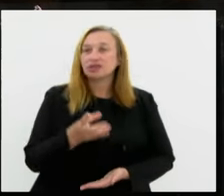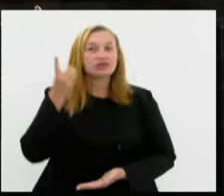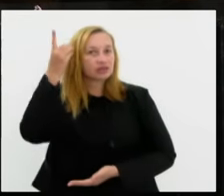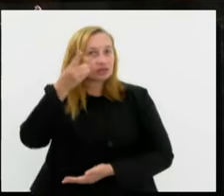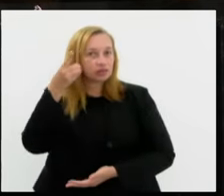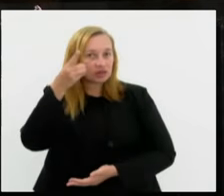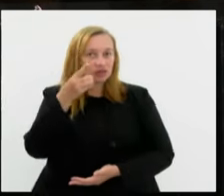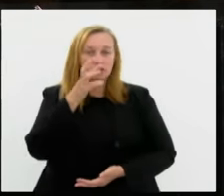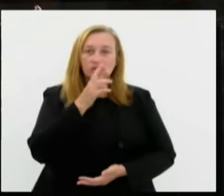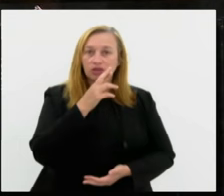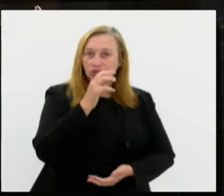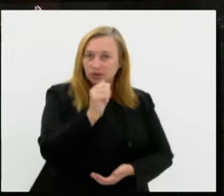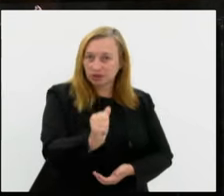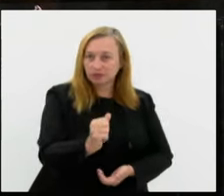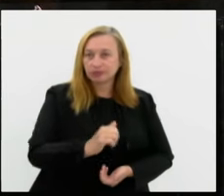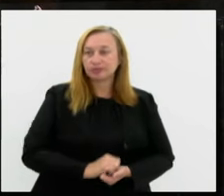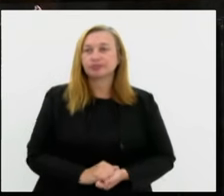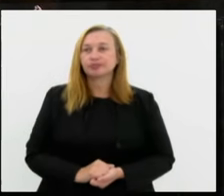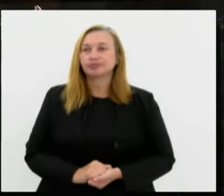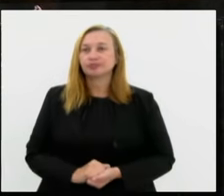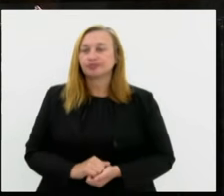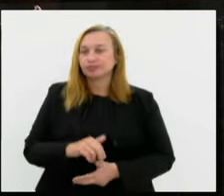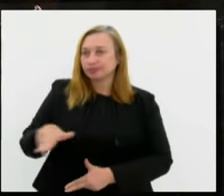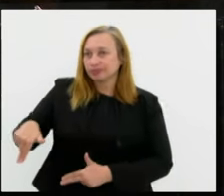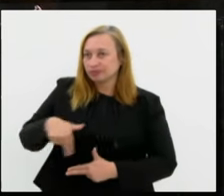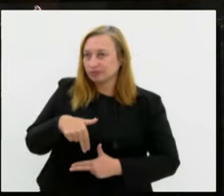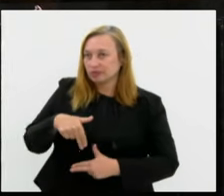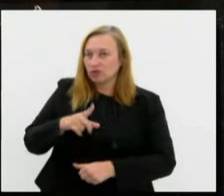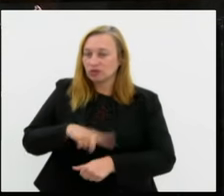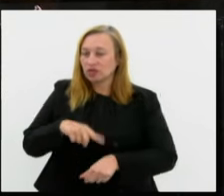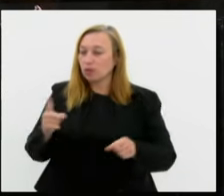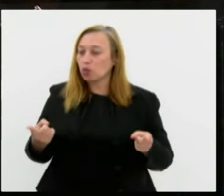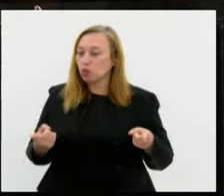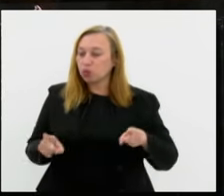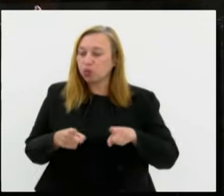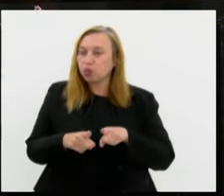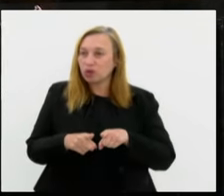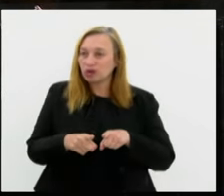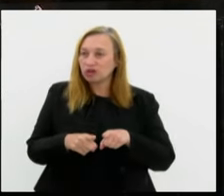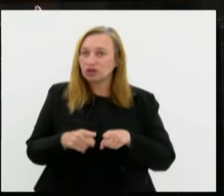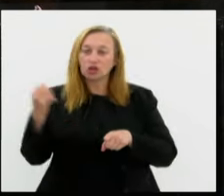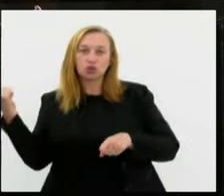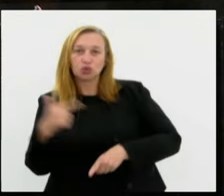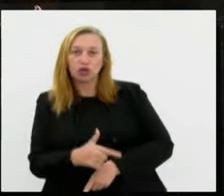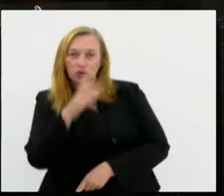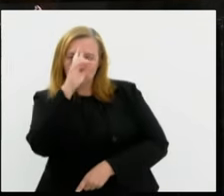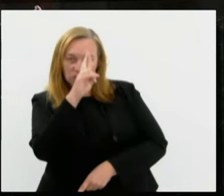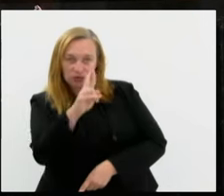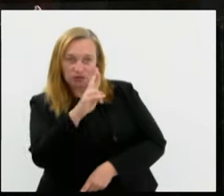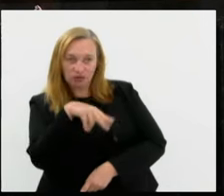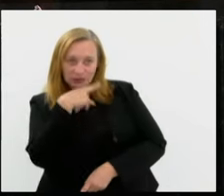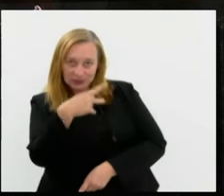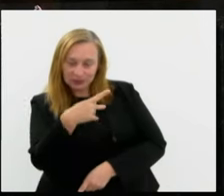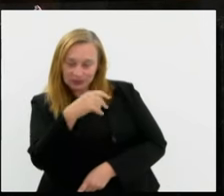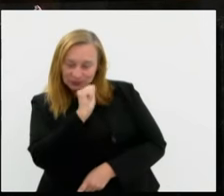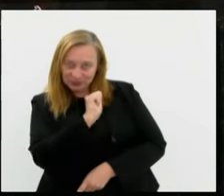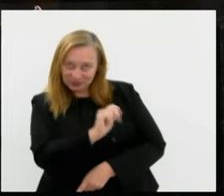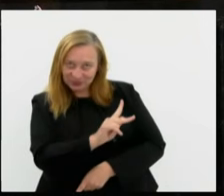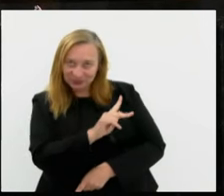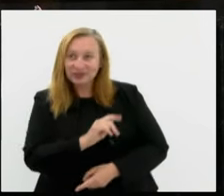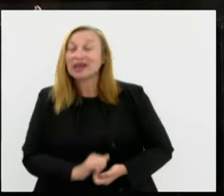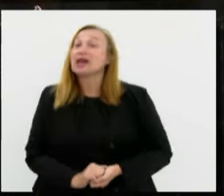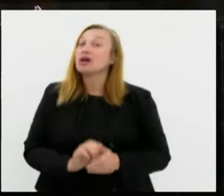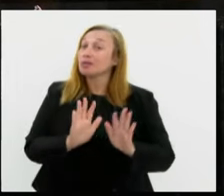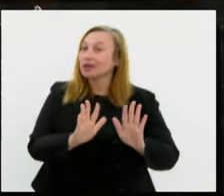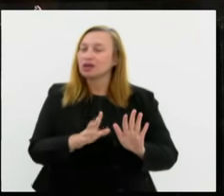Rodrigo Amorim, ocuparei um tempo bem menor do que Vossa Excelência ocupou. Se bem que